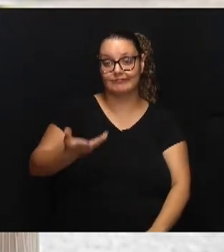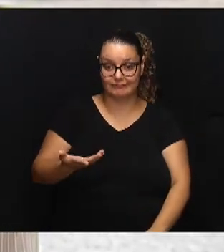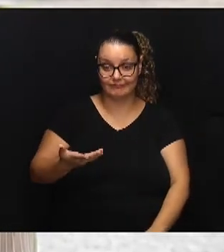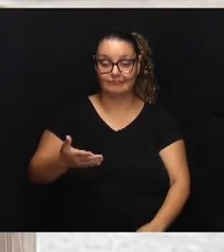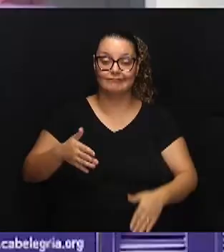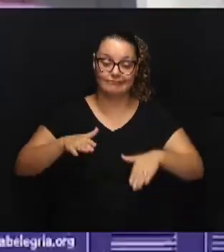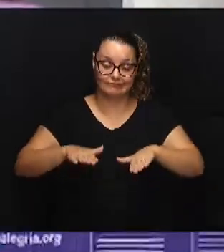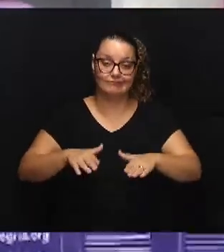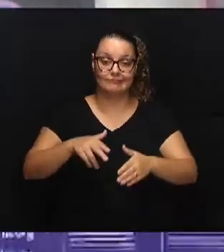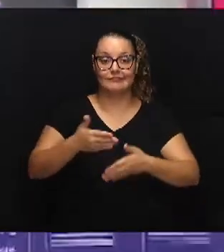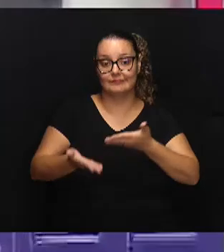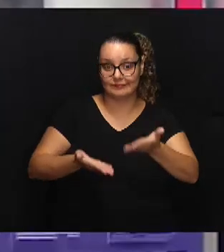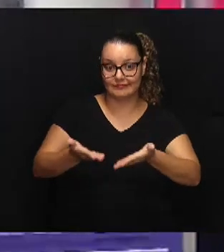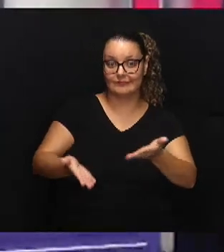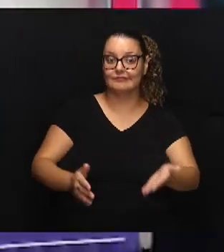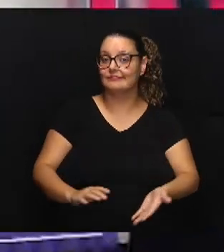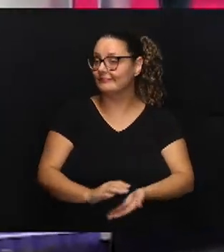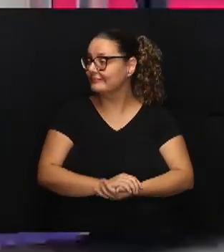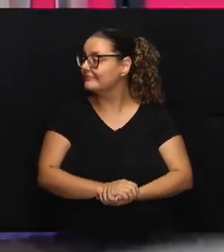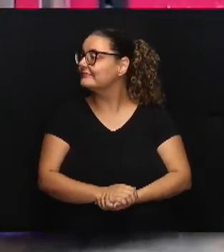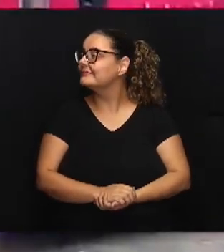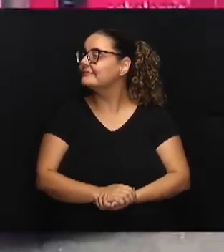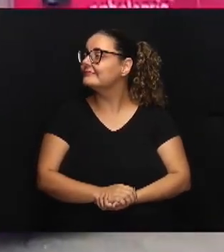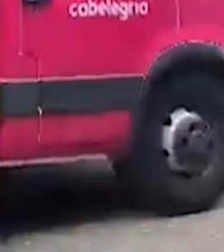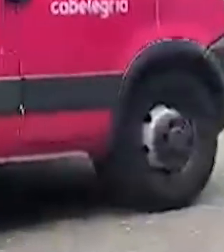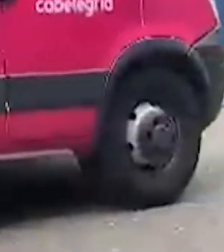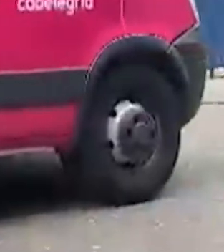em tratamento.